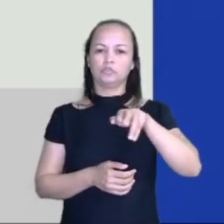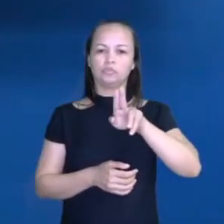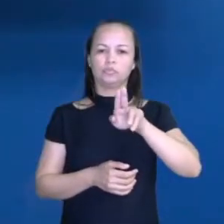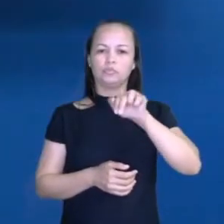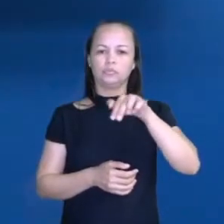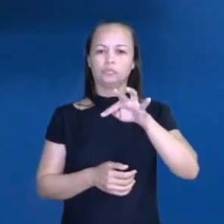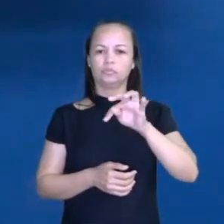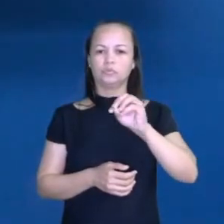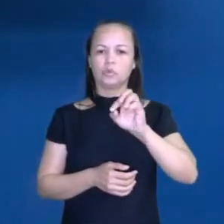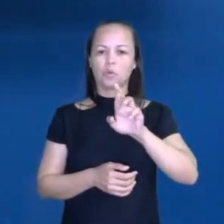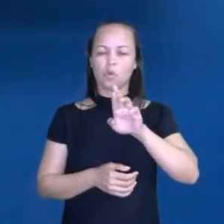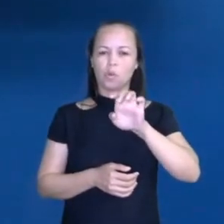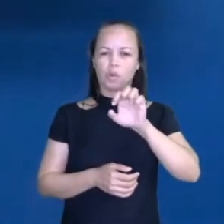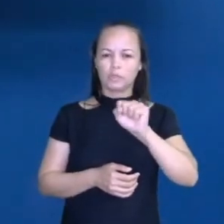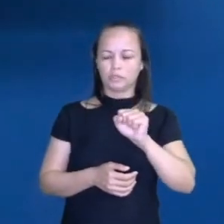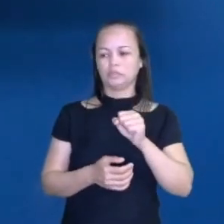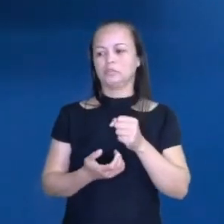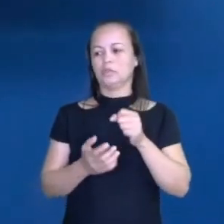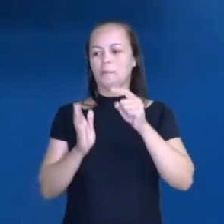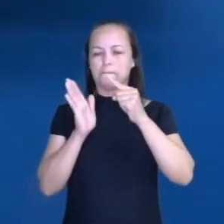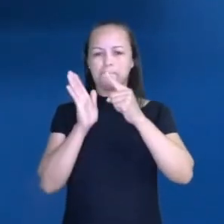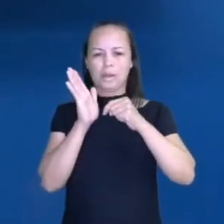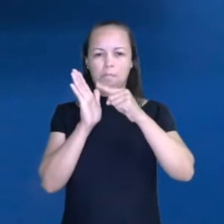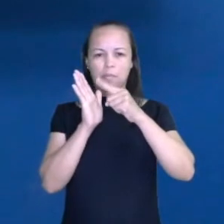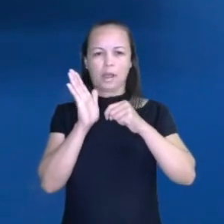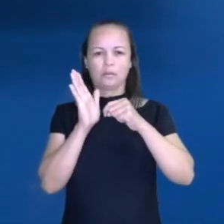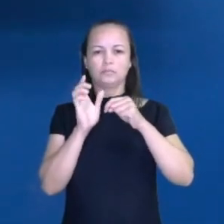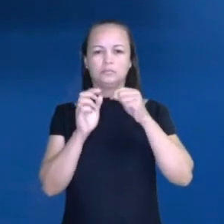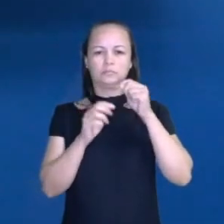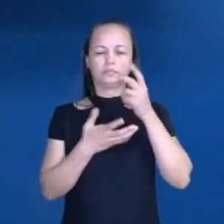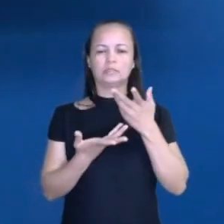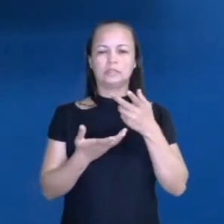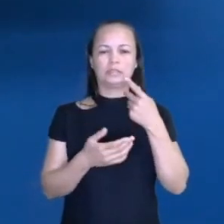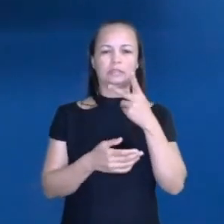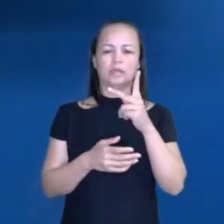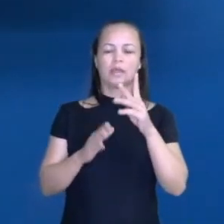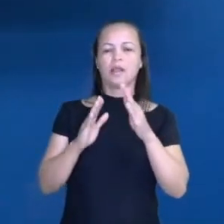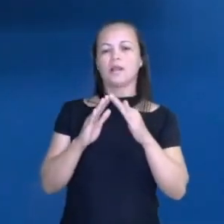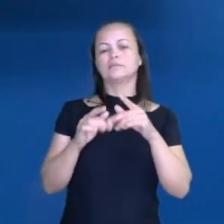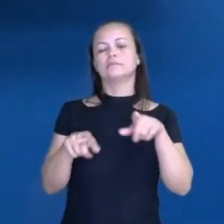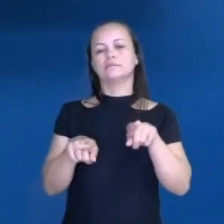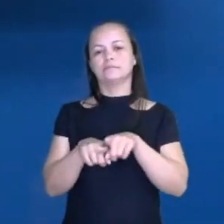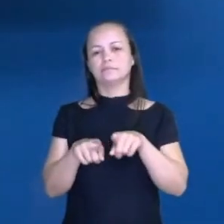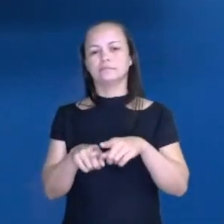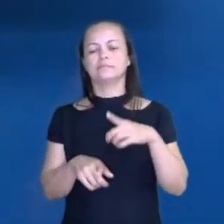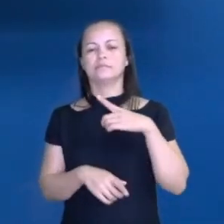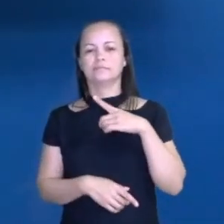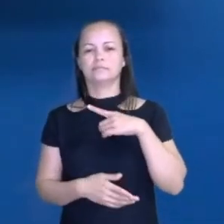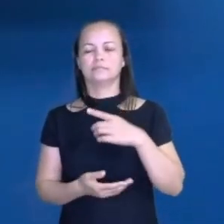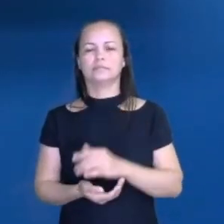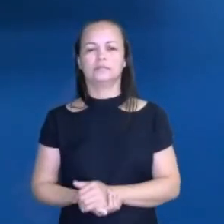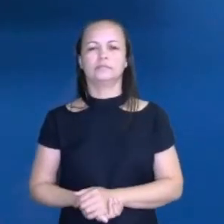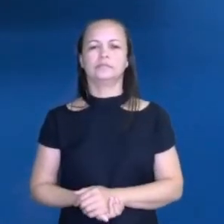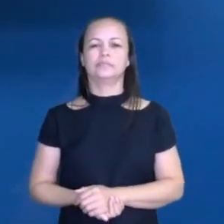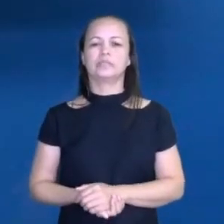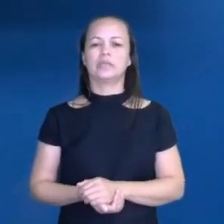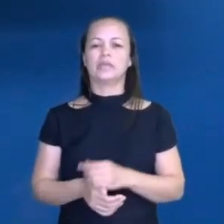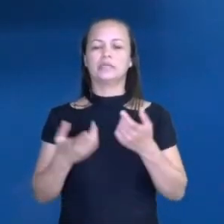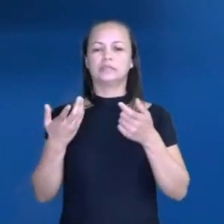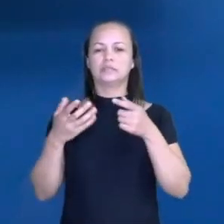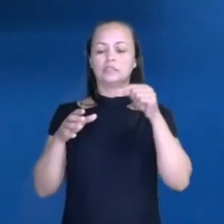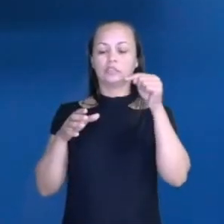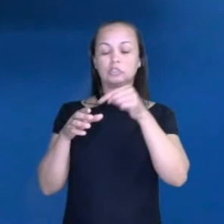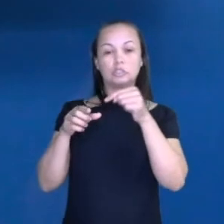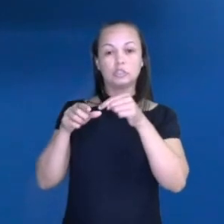parte de aqui só parece um preto aí é um disjuntor tá junto então esse disjuntor